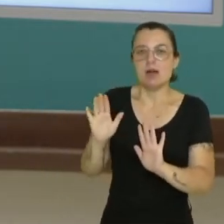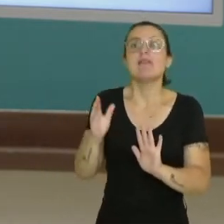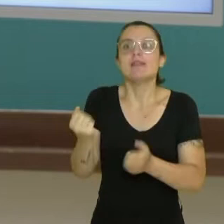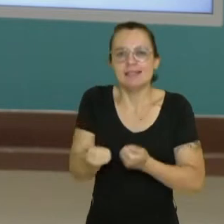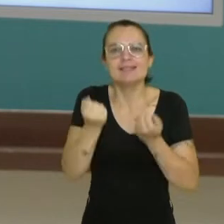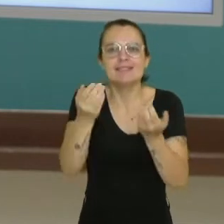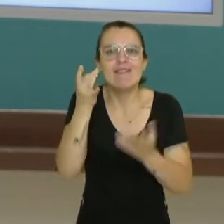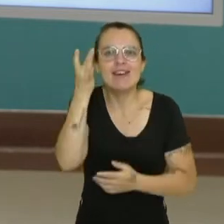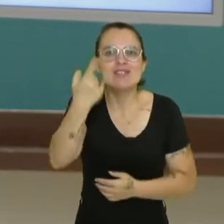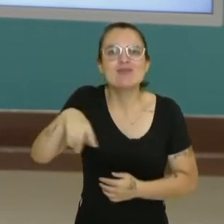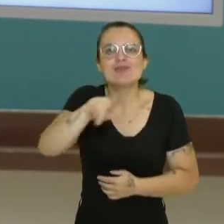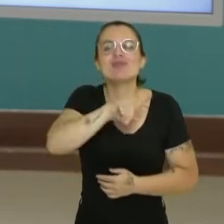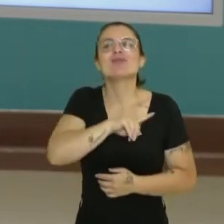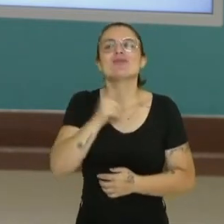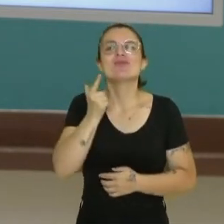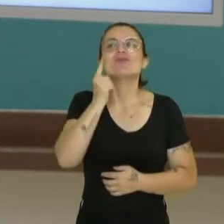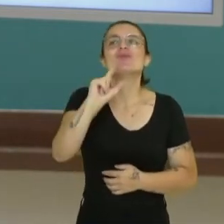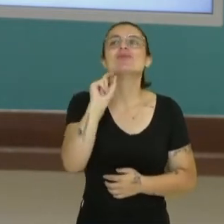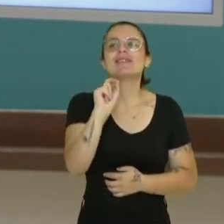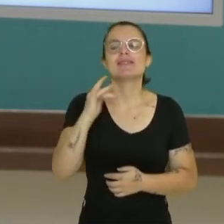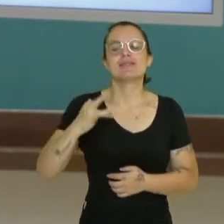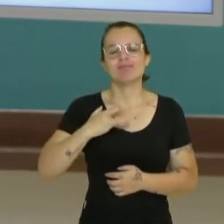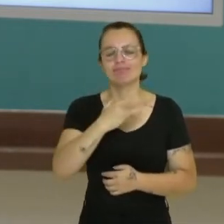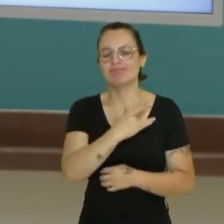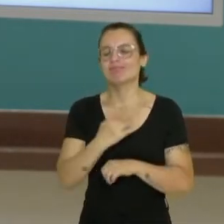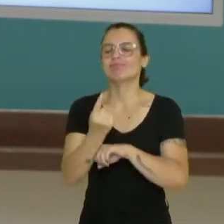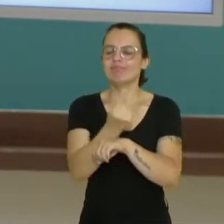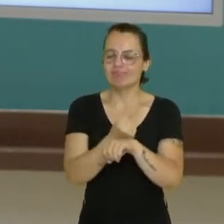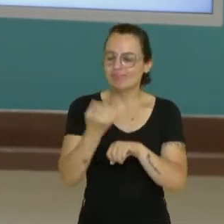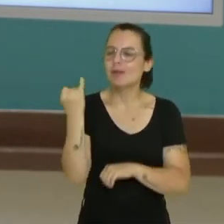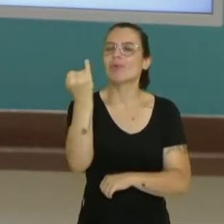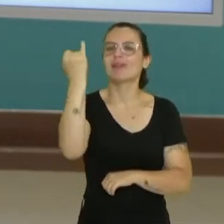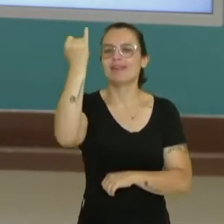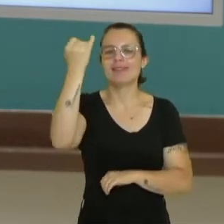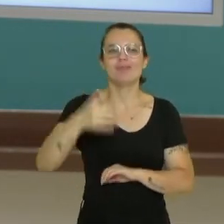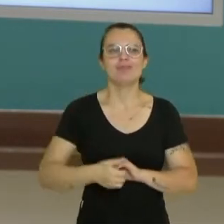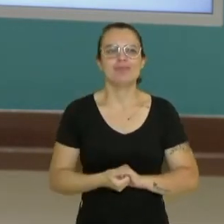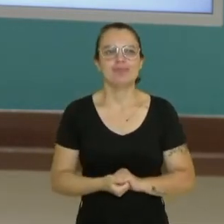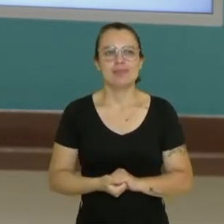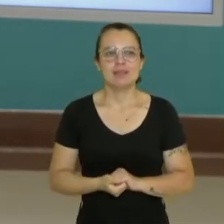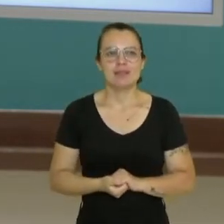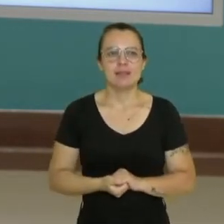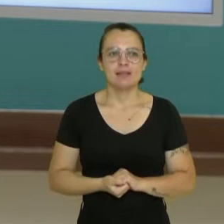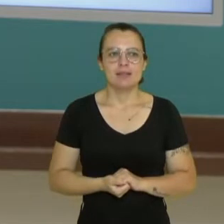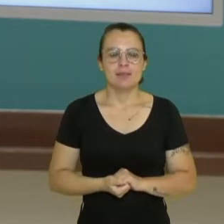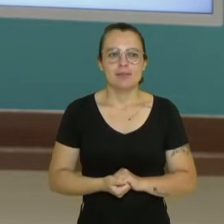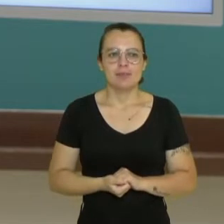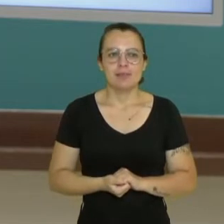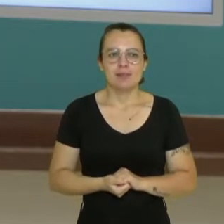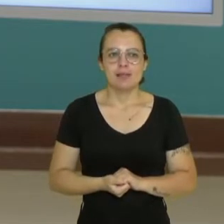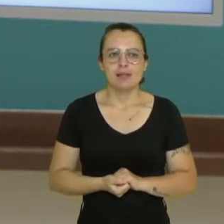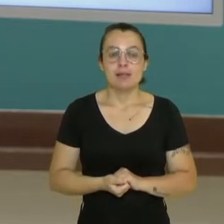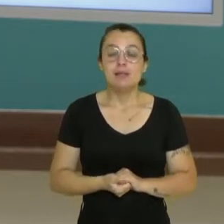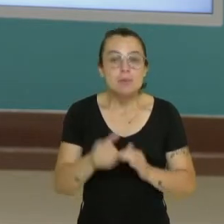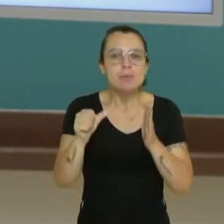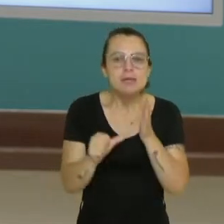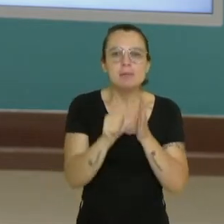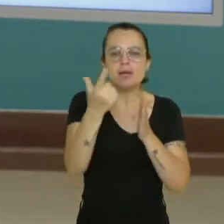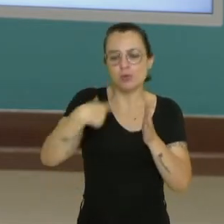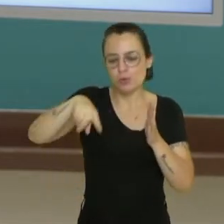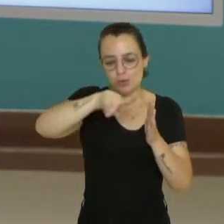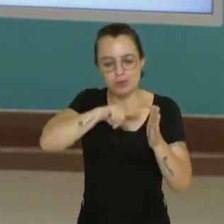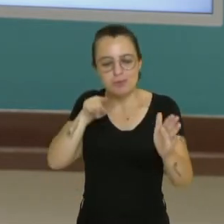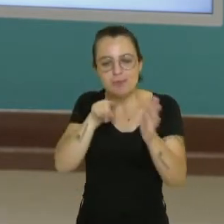gente consiga ter uma saúde financeira muito importante. Então vamos lá, vamos começar com as nossas perguntinhas de início do